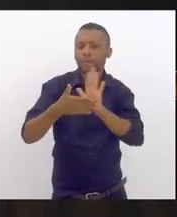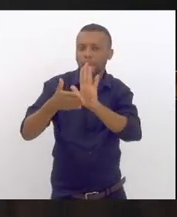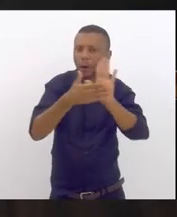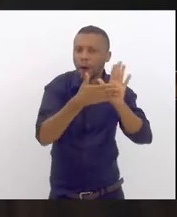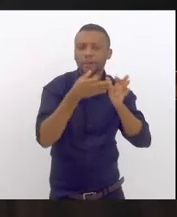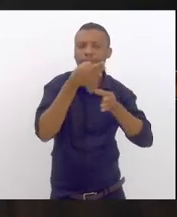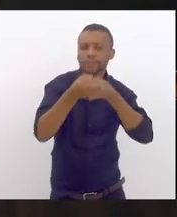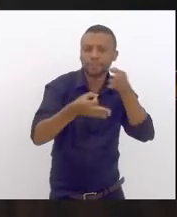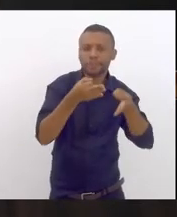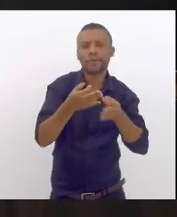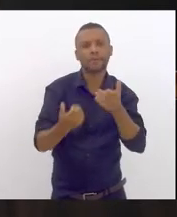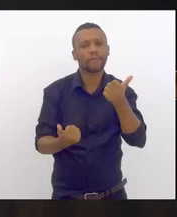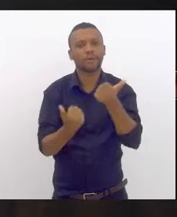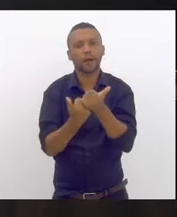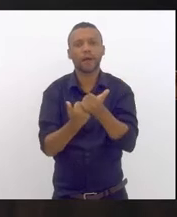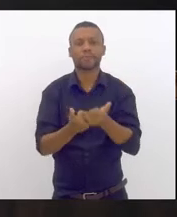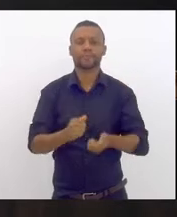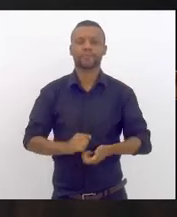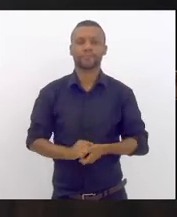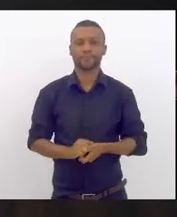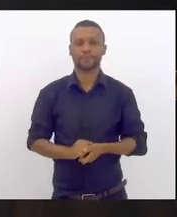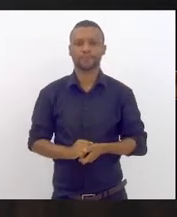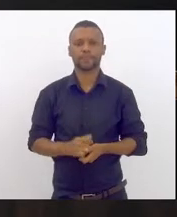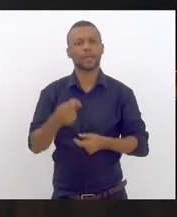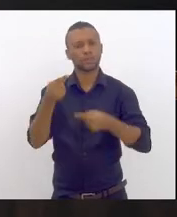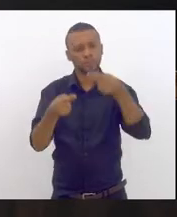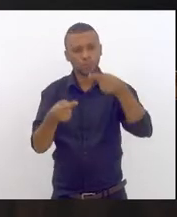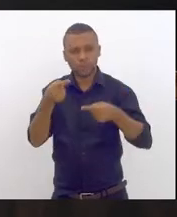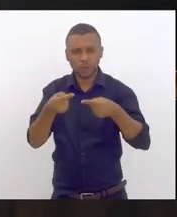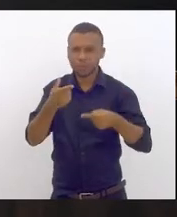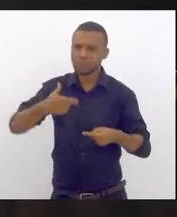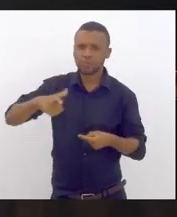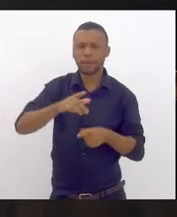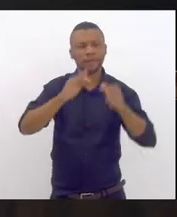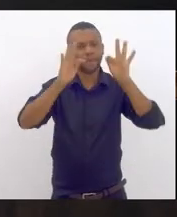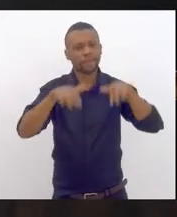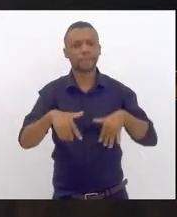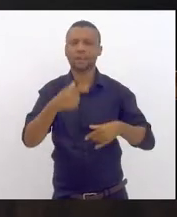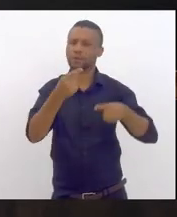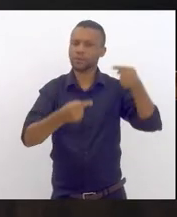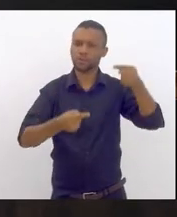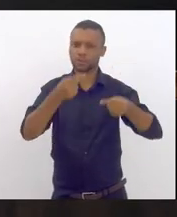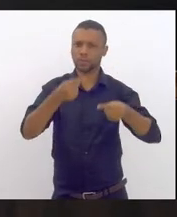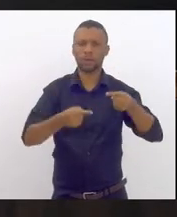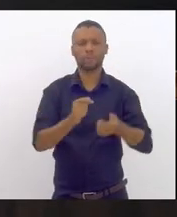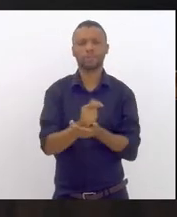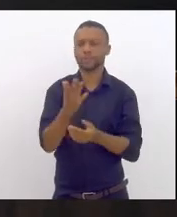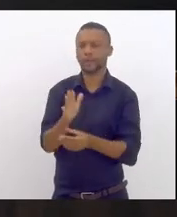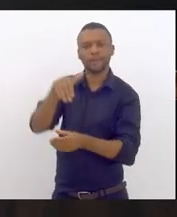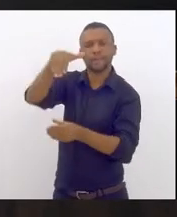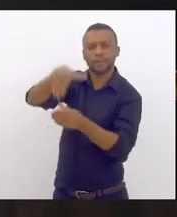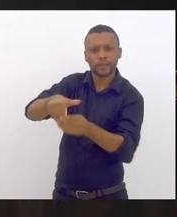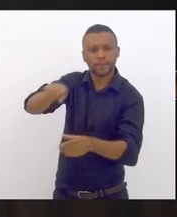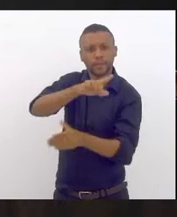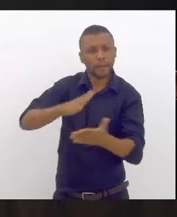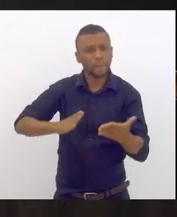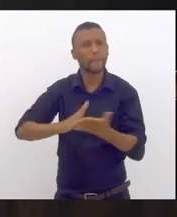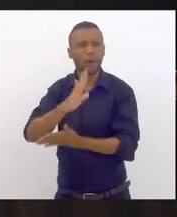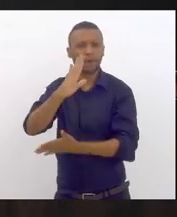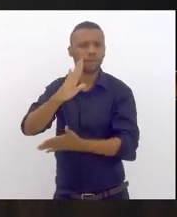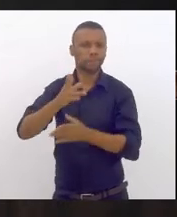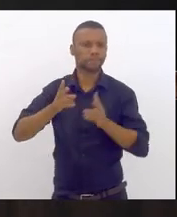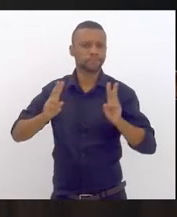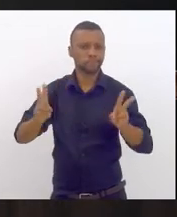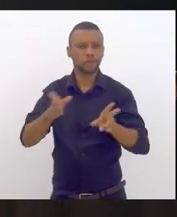Relator, deputado Tiago Pampolha. Em discussão, não havendo quem queira discutir, encerrada a discussão. Em votação, senhores que aprovam, permaneçam como